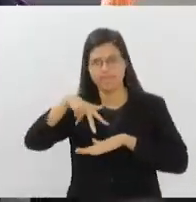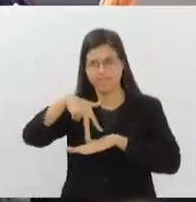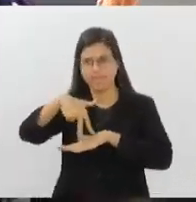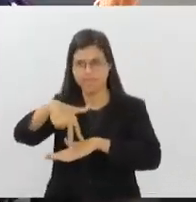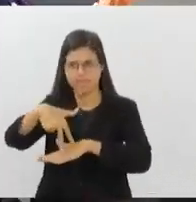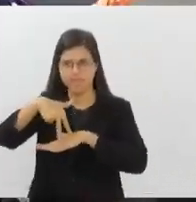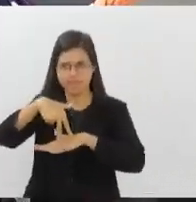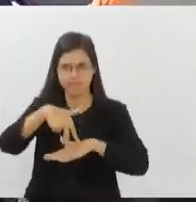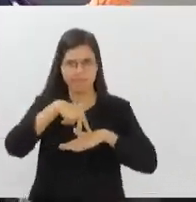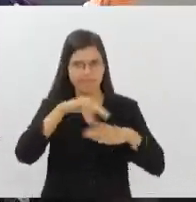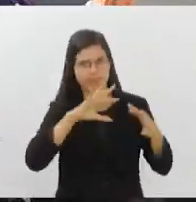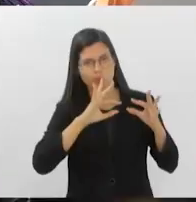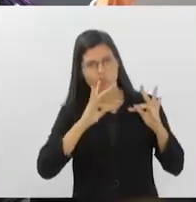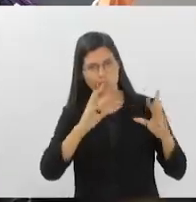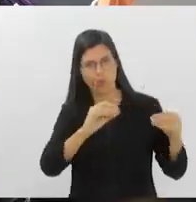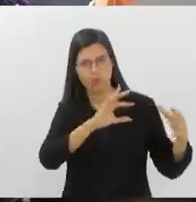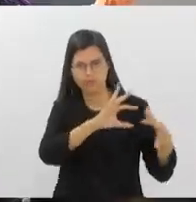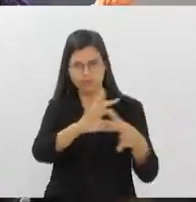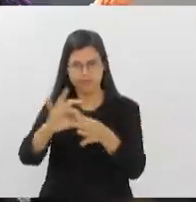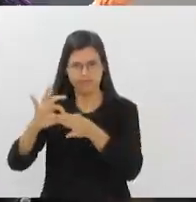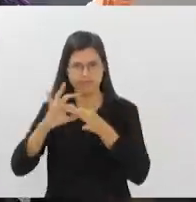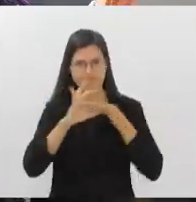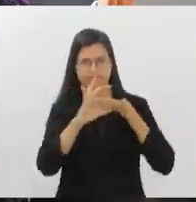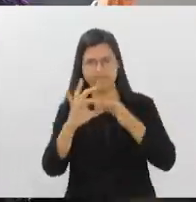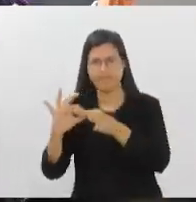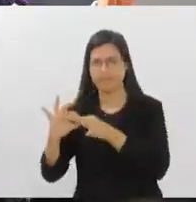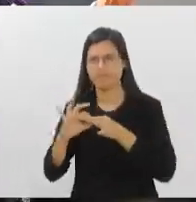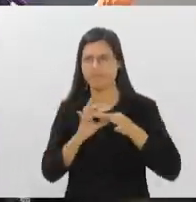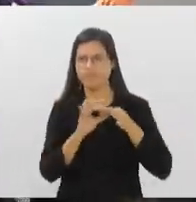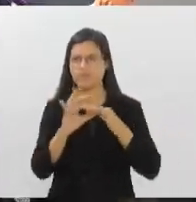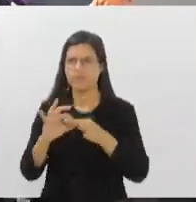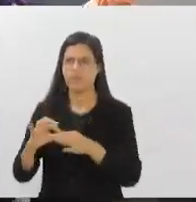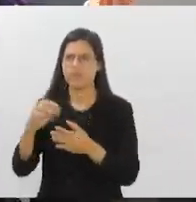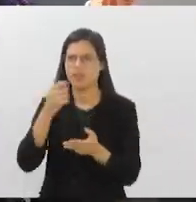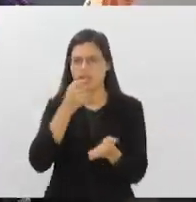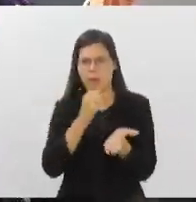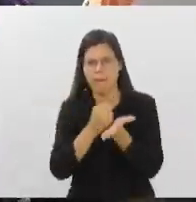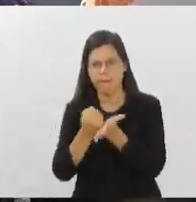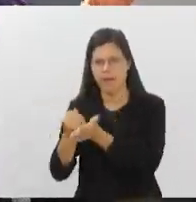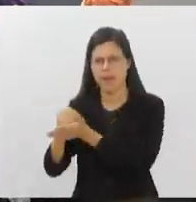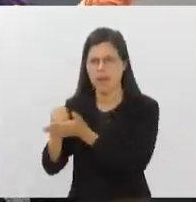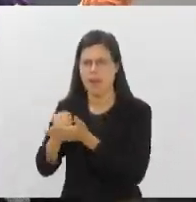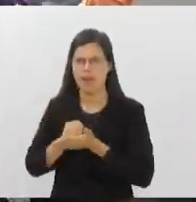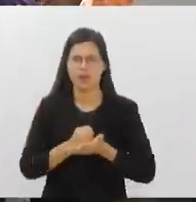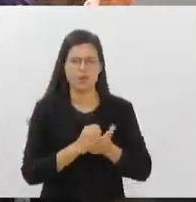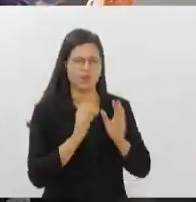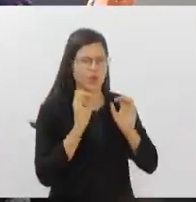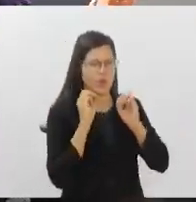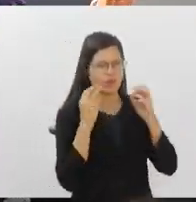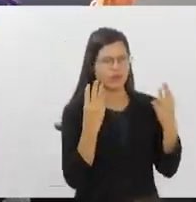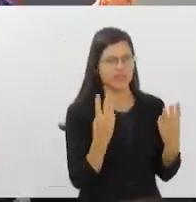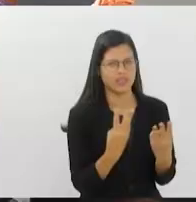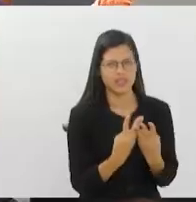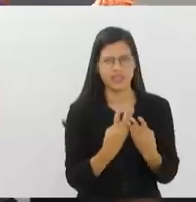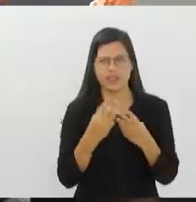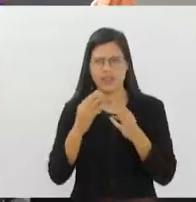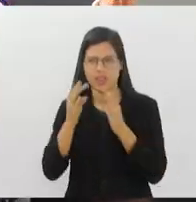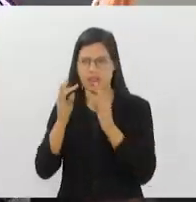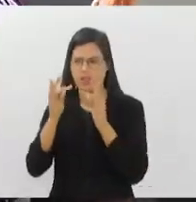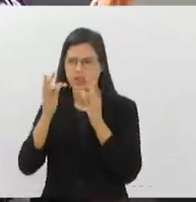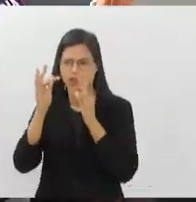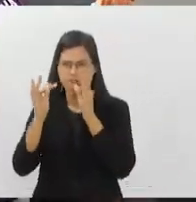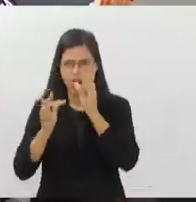tem? Ninguém solta a mão de ninguém. É remédio pra lá, é oficina pra cá. Na terapia eu vou